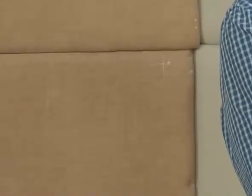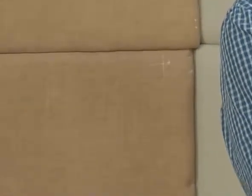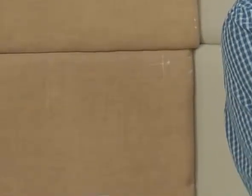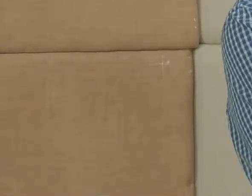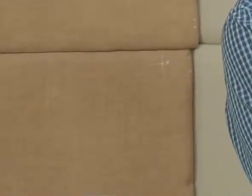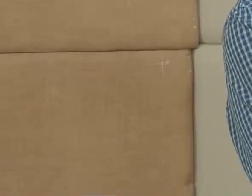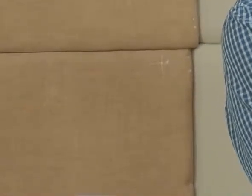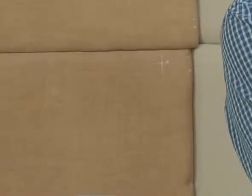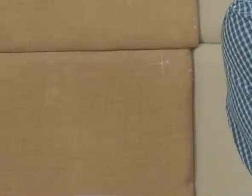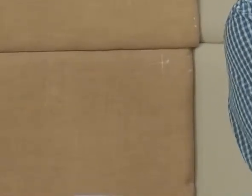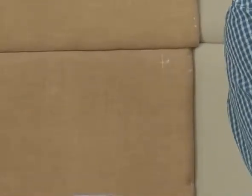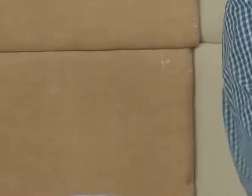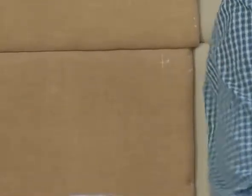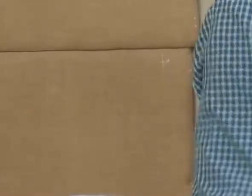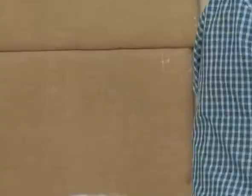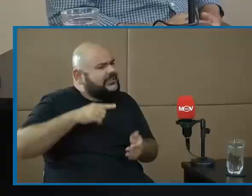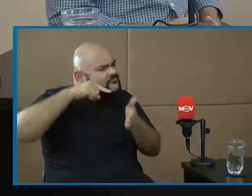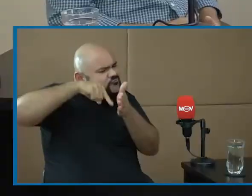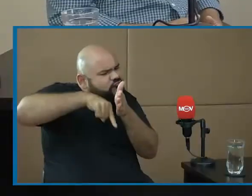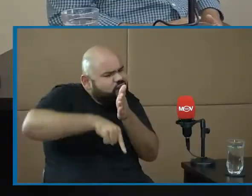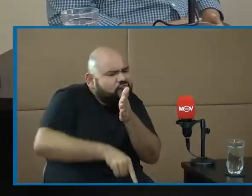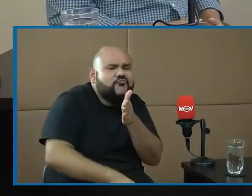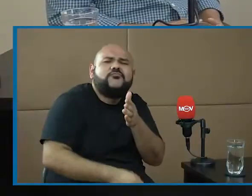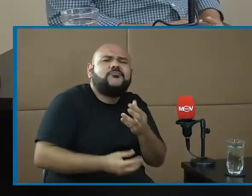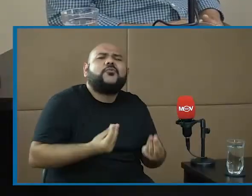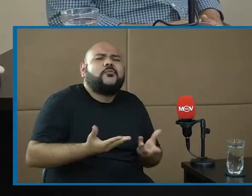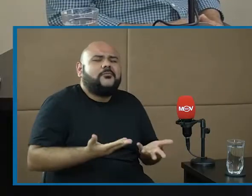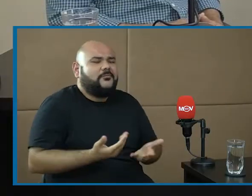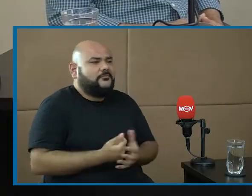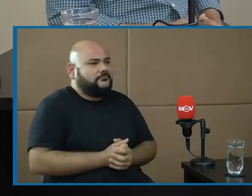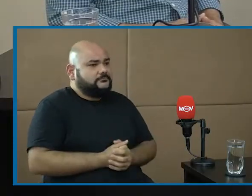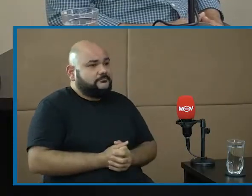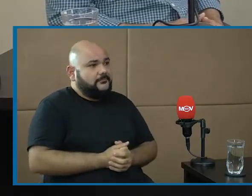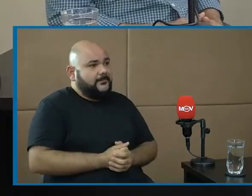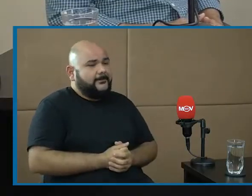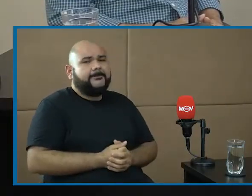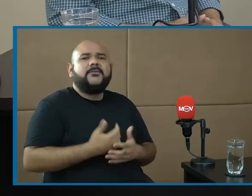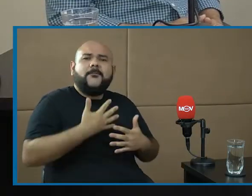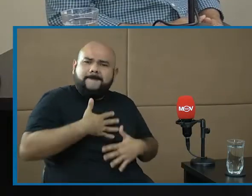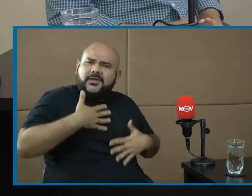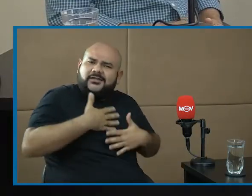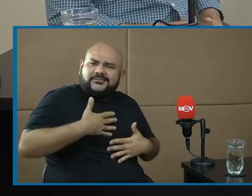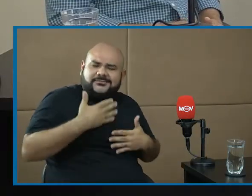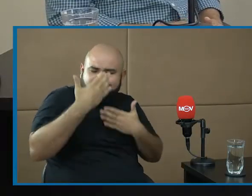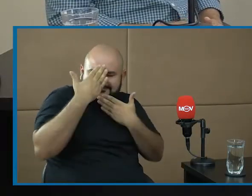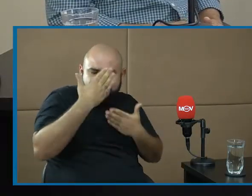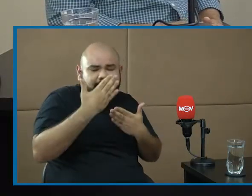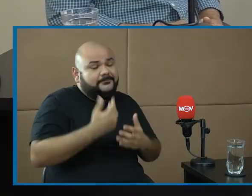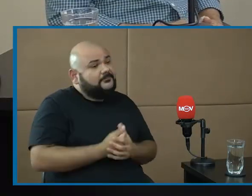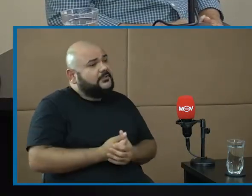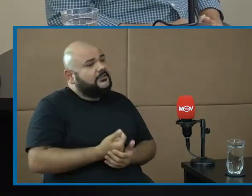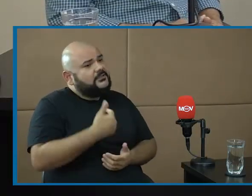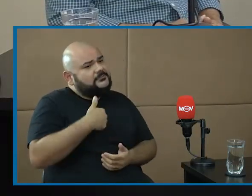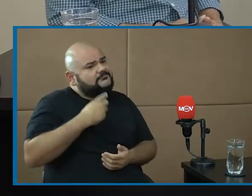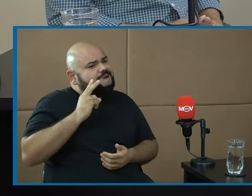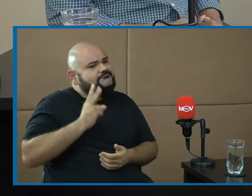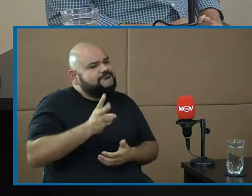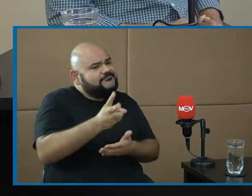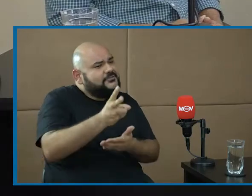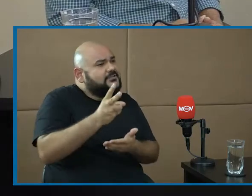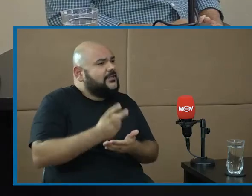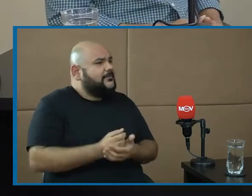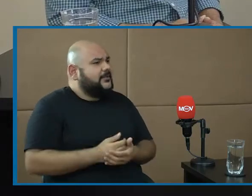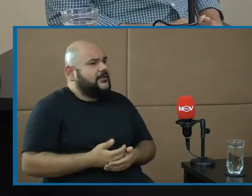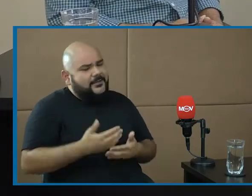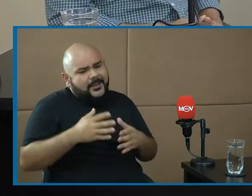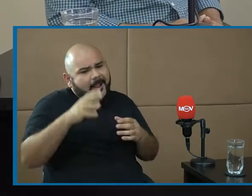tanto tempo a se doar para a causa? É um prazer estar aqui, obrigado. Eu sempre tive interesse em aprender, né,